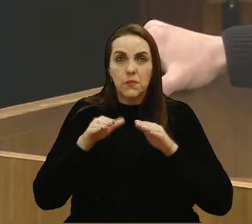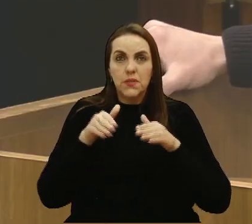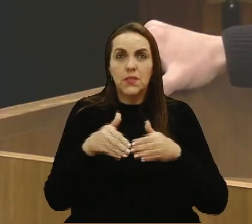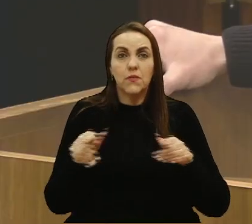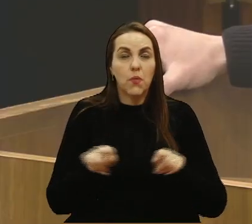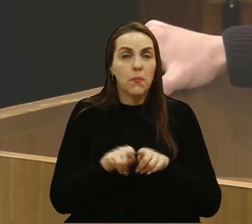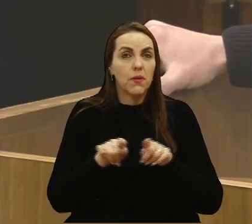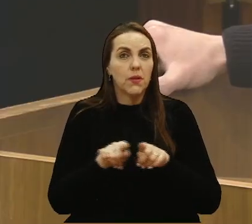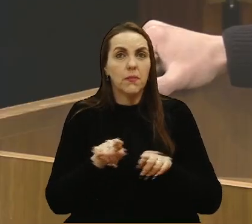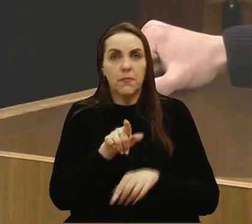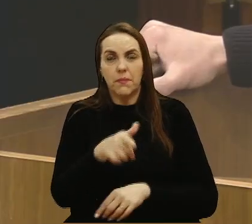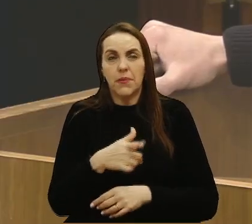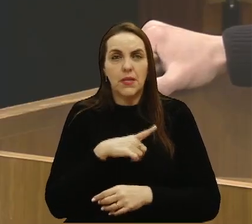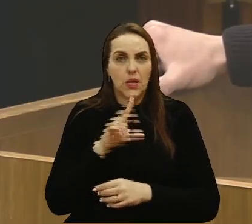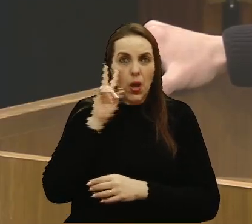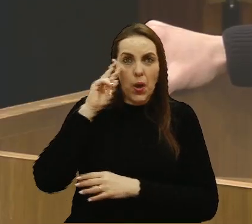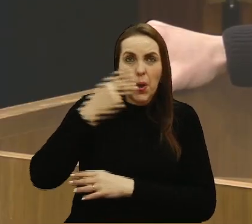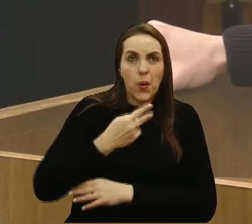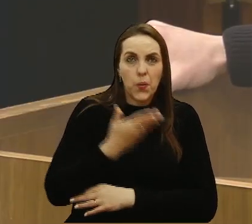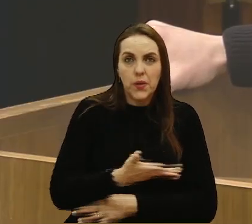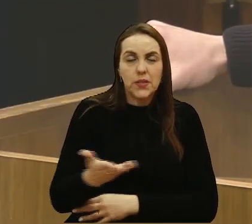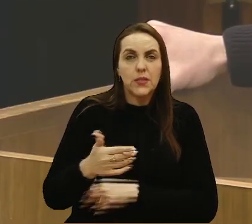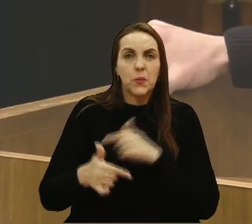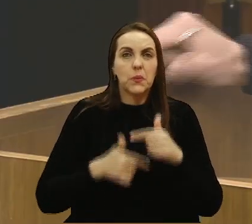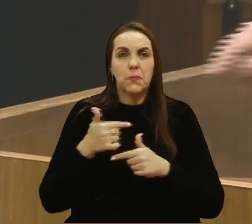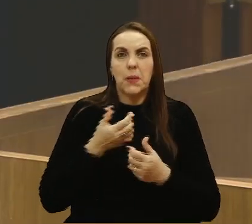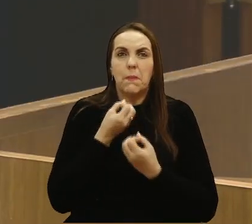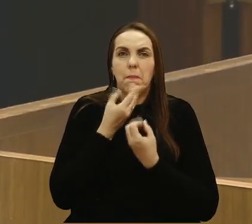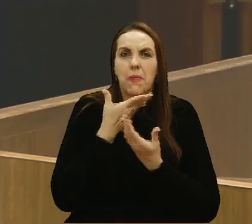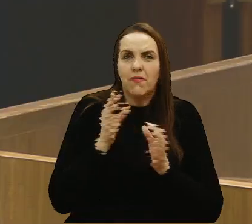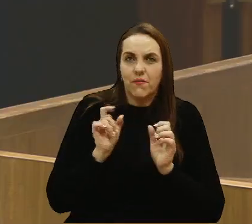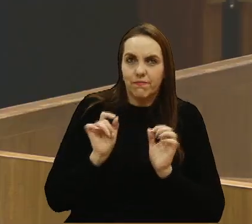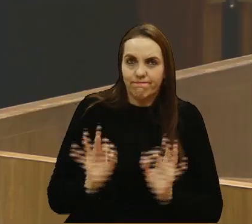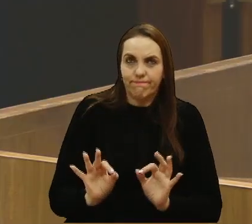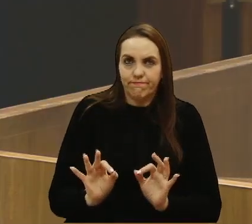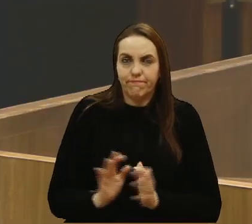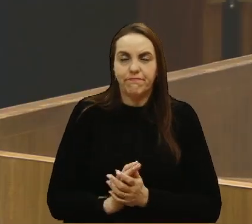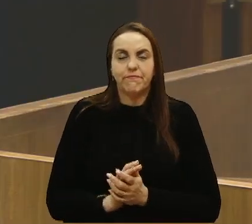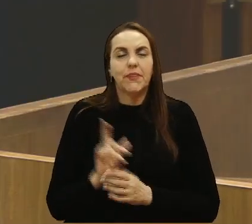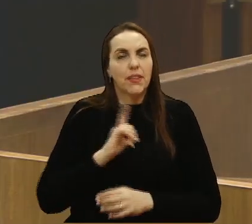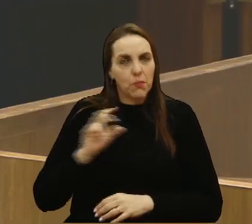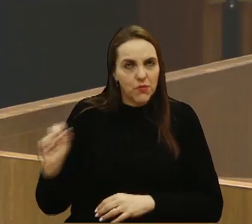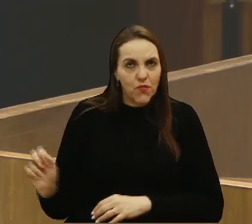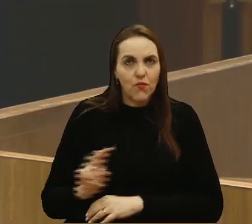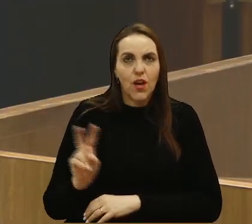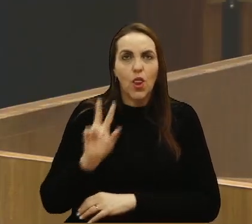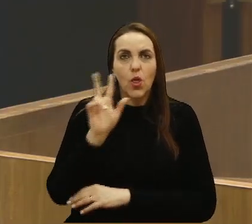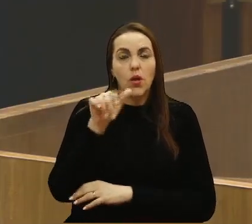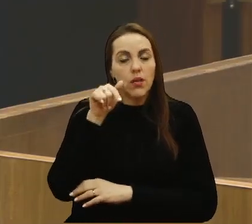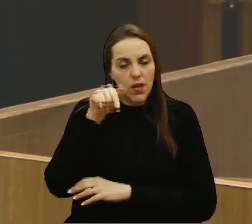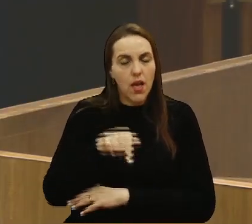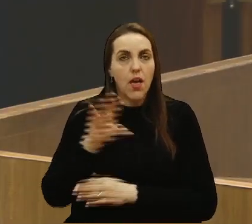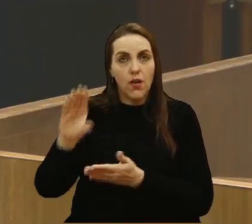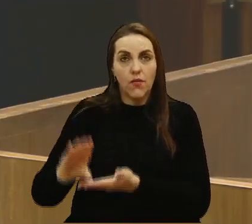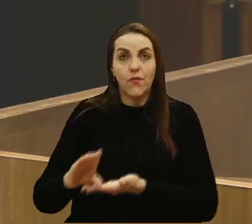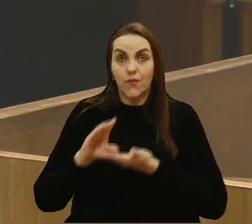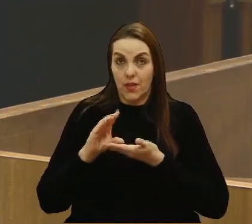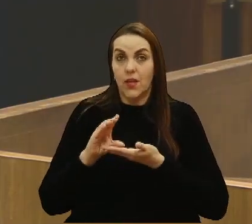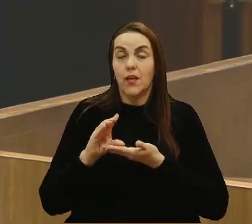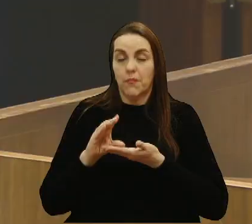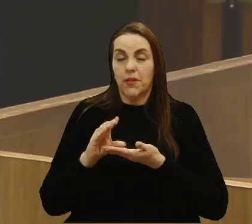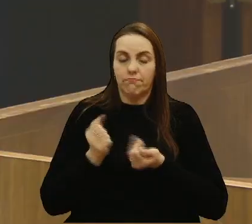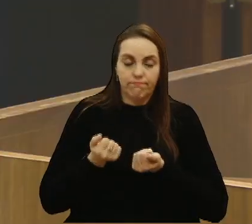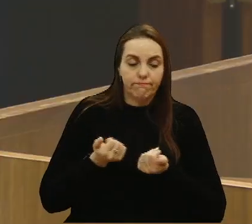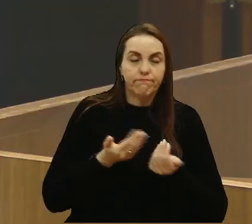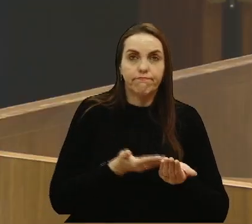também sei reconhecer quando o trabalho é bem executado. Temos que se valorizar, porque isso aí é uma verba, são verbas